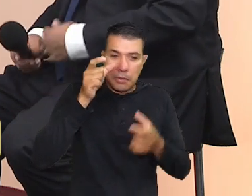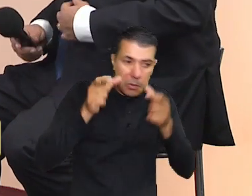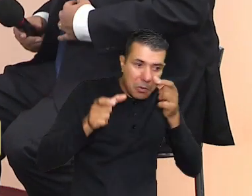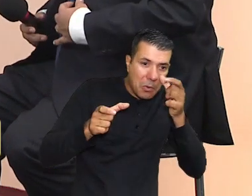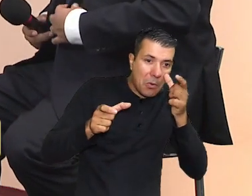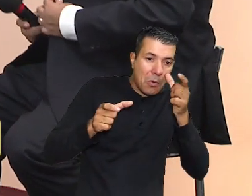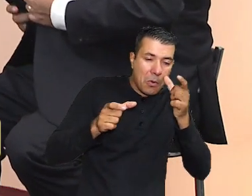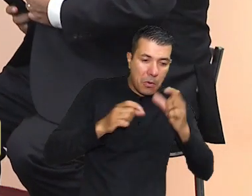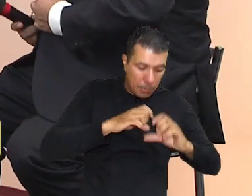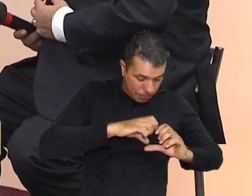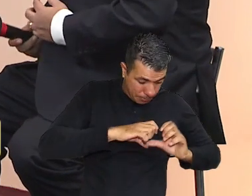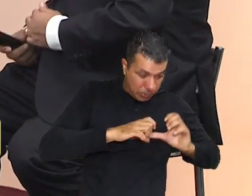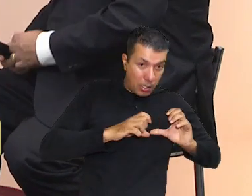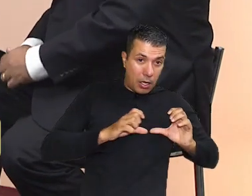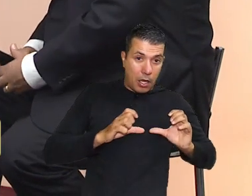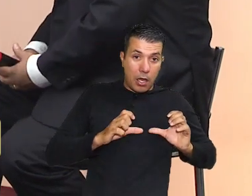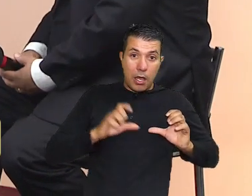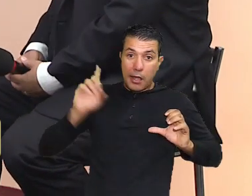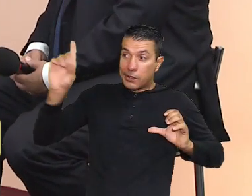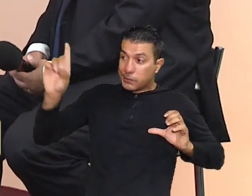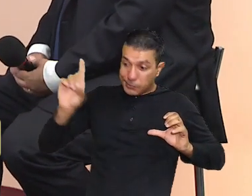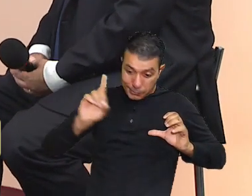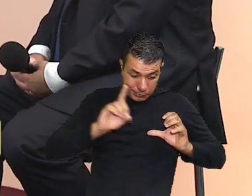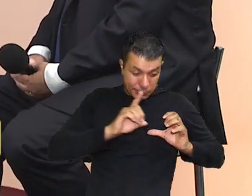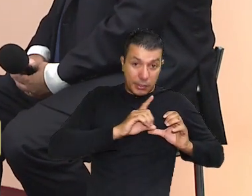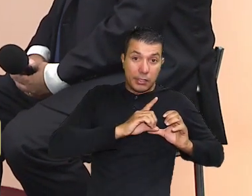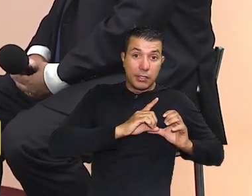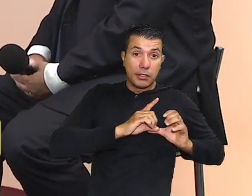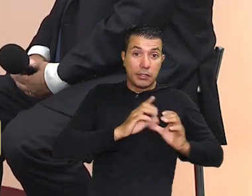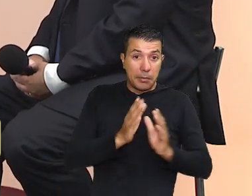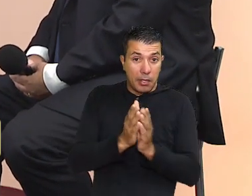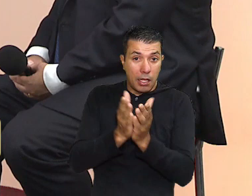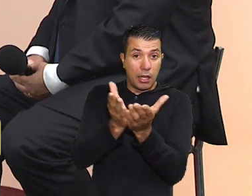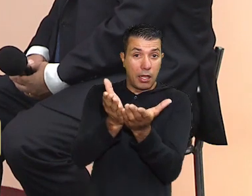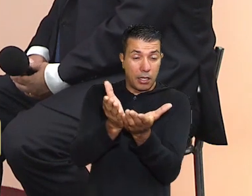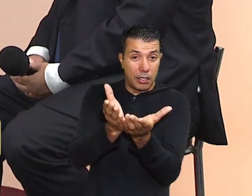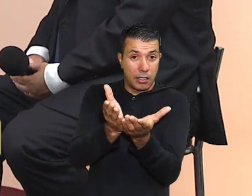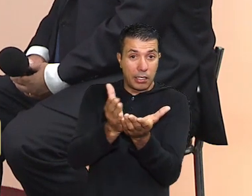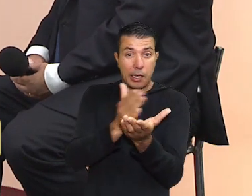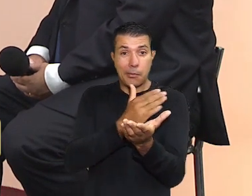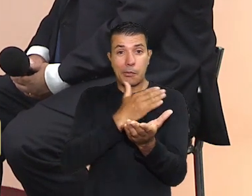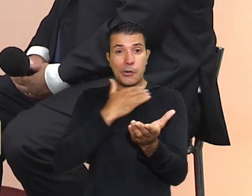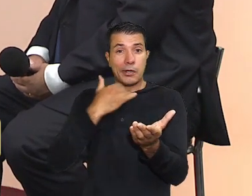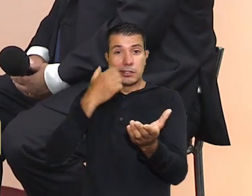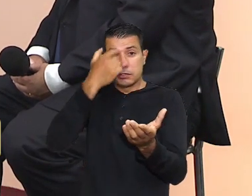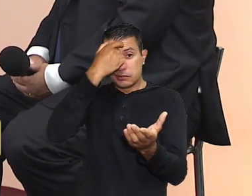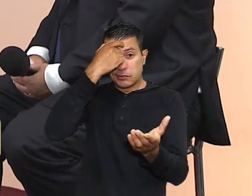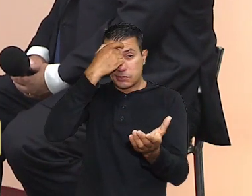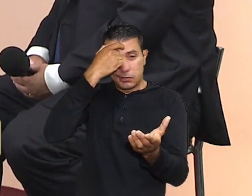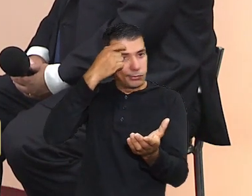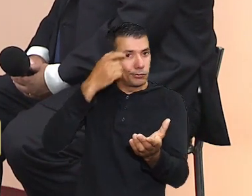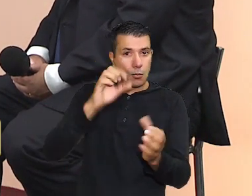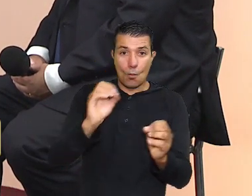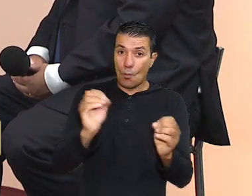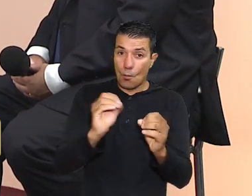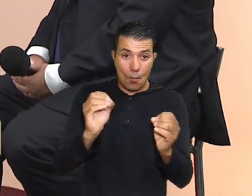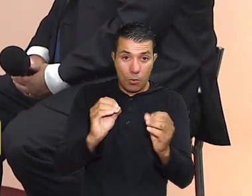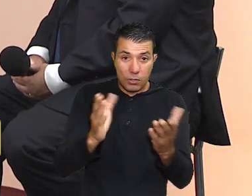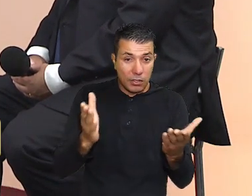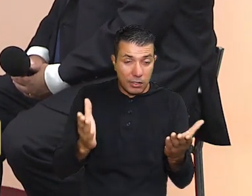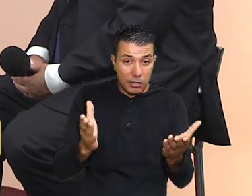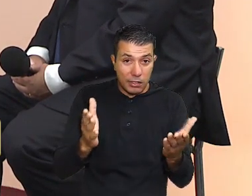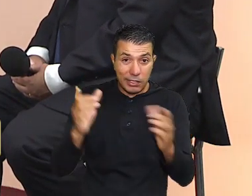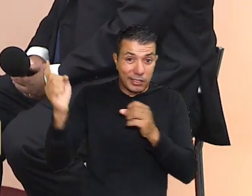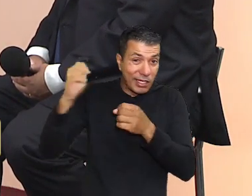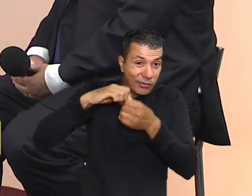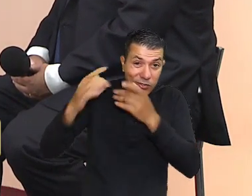seja coerente com os ensinamentos da palavra de Deus. A morte é um estado de inconsciência até a volta de Cristo. Nós devemos